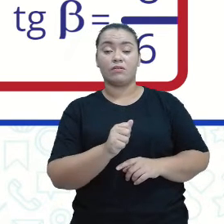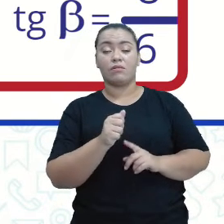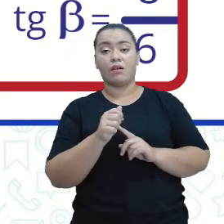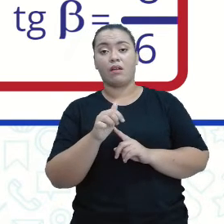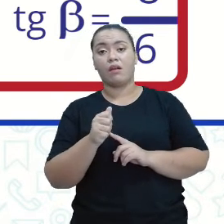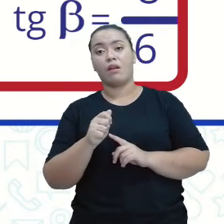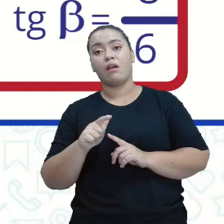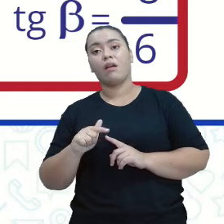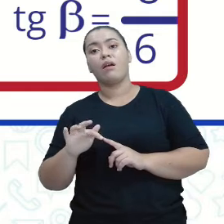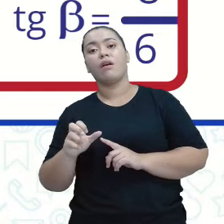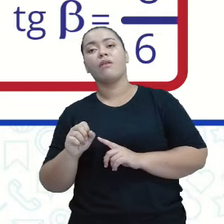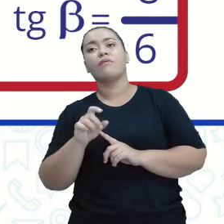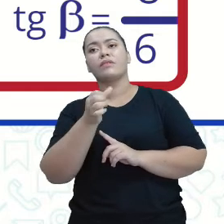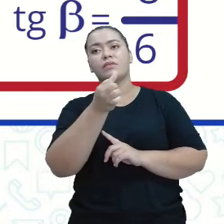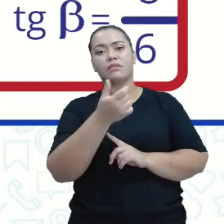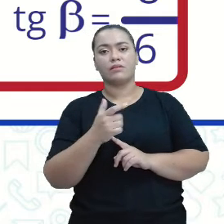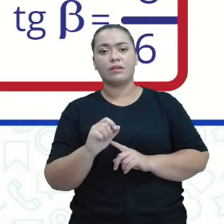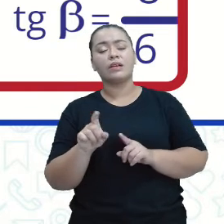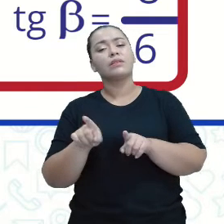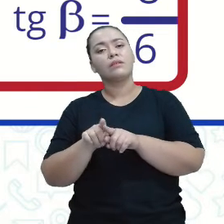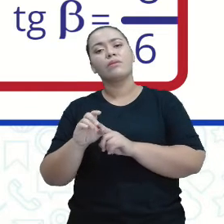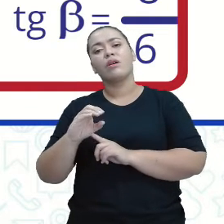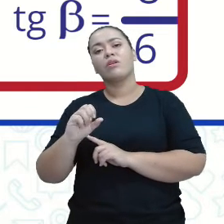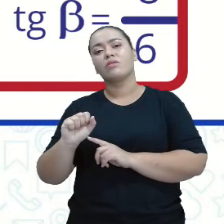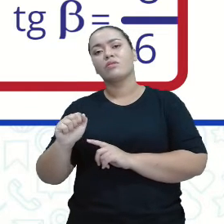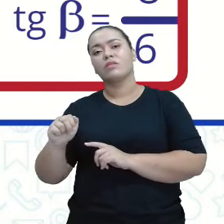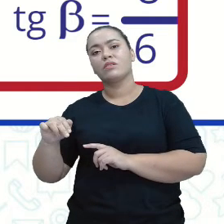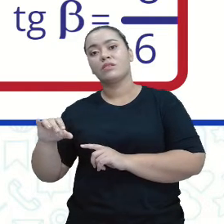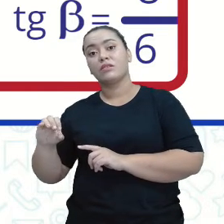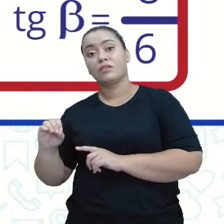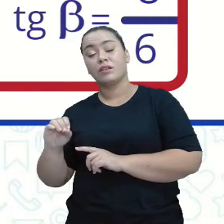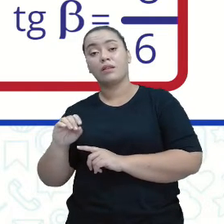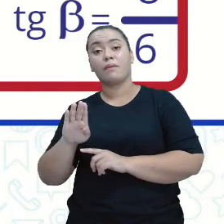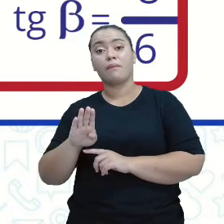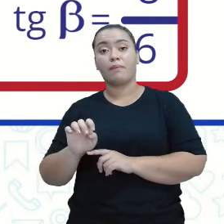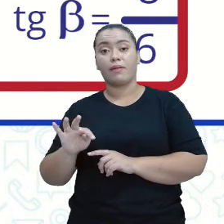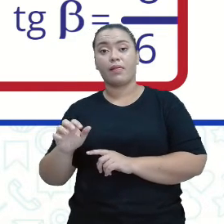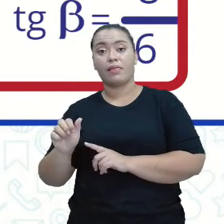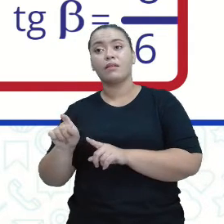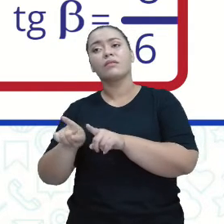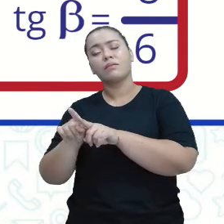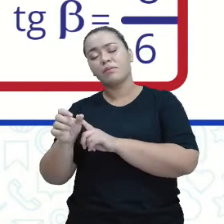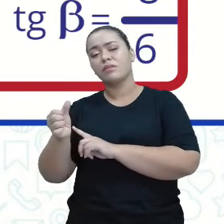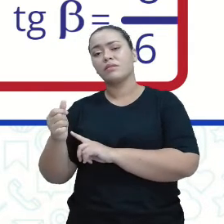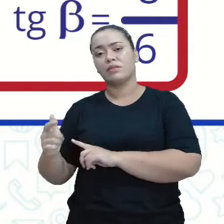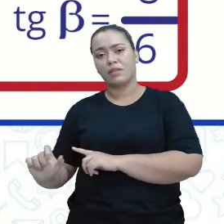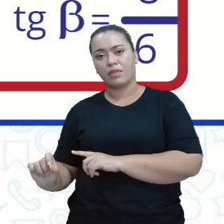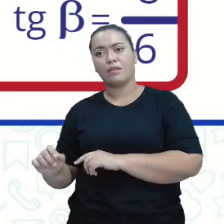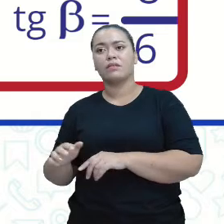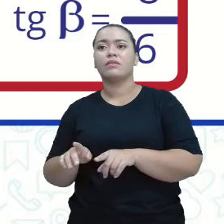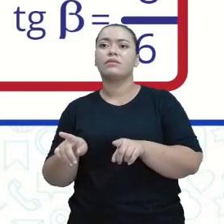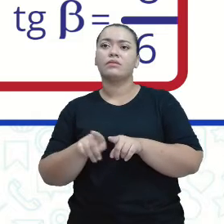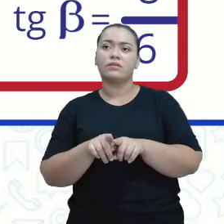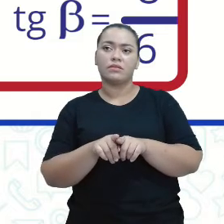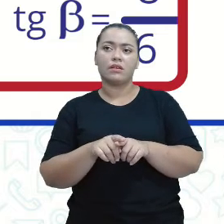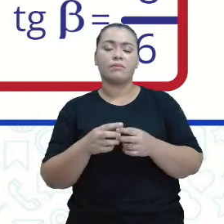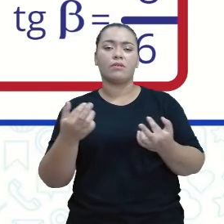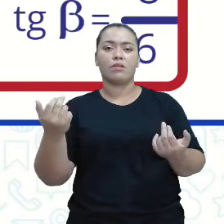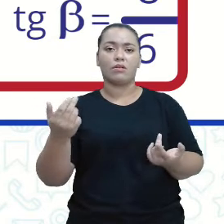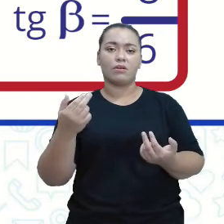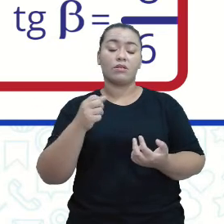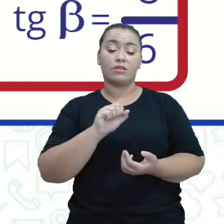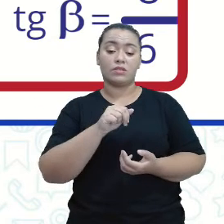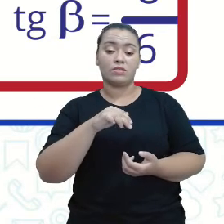o cosseno de beta também será 6 sobre 10. A gente calcula aí o cosseno de alfa, que é 8 sobre 10, então a gente tem